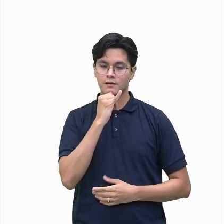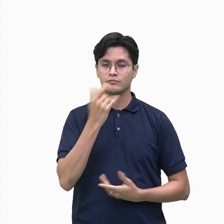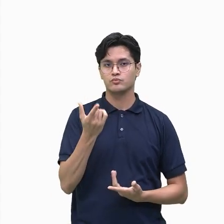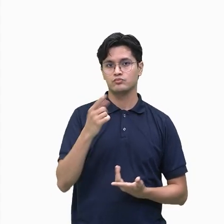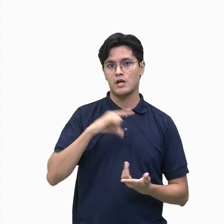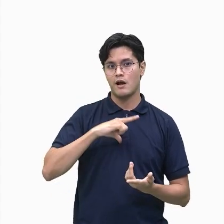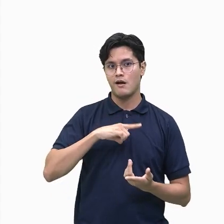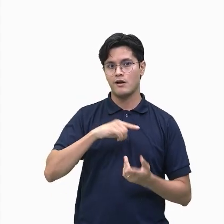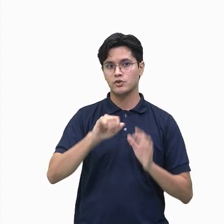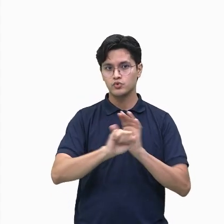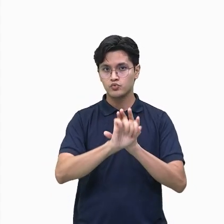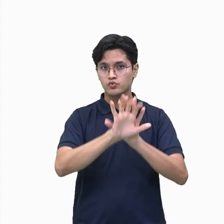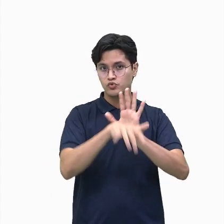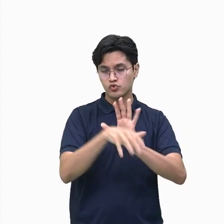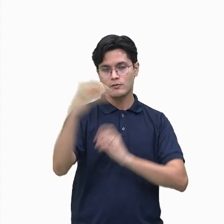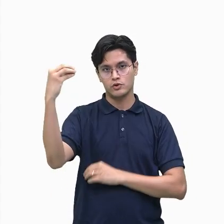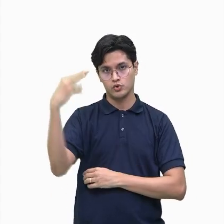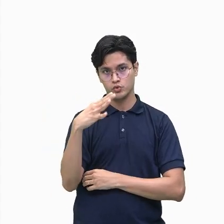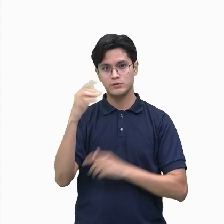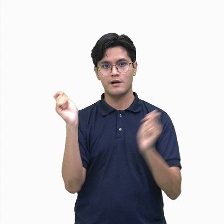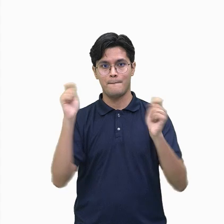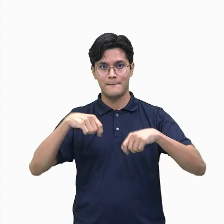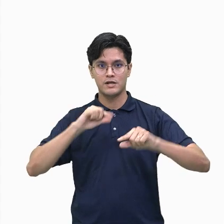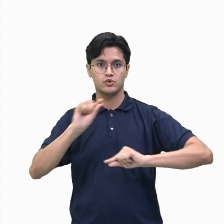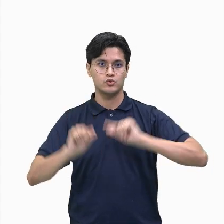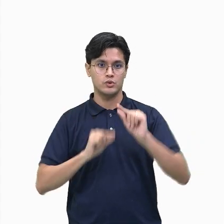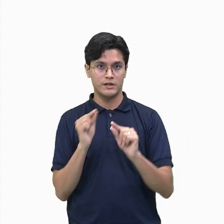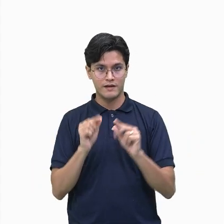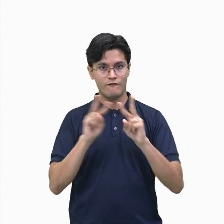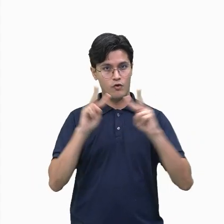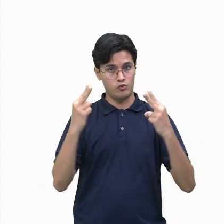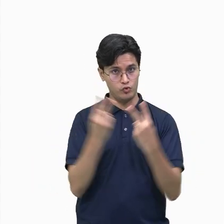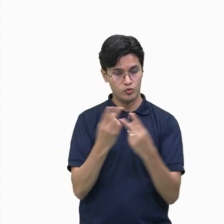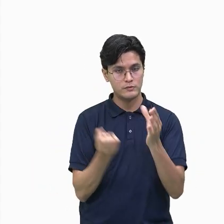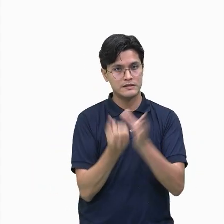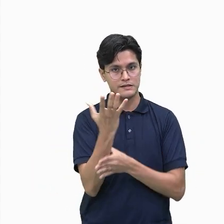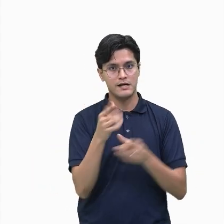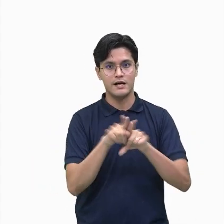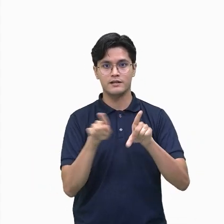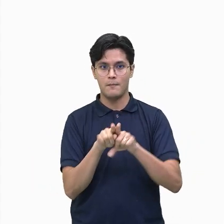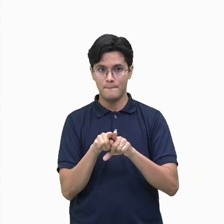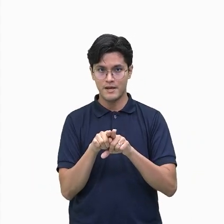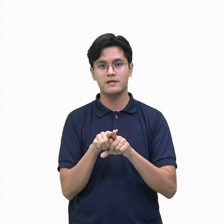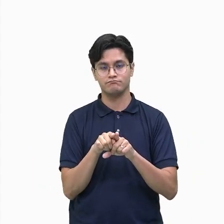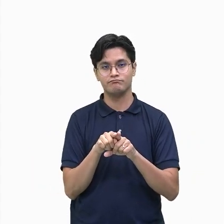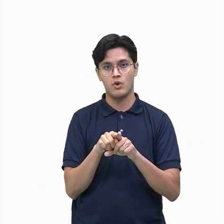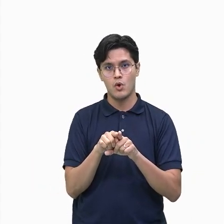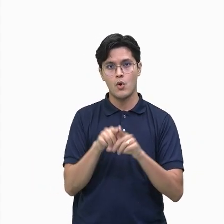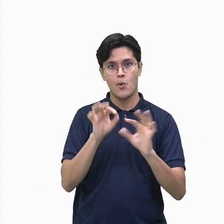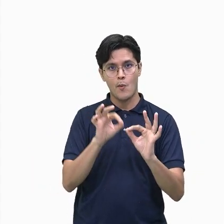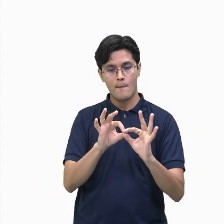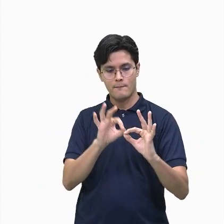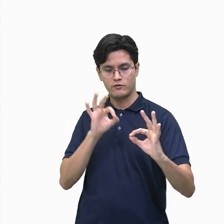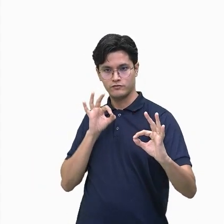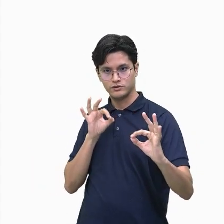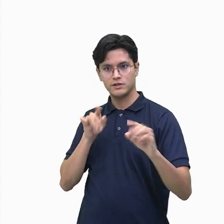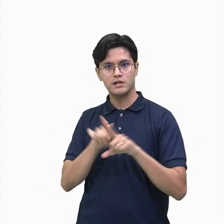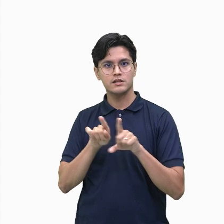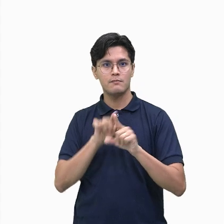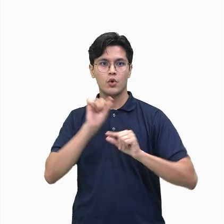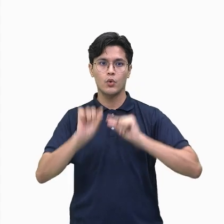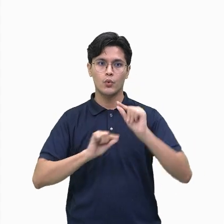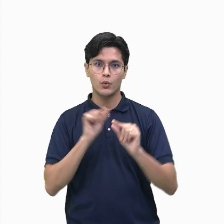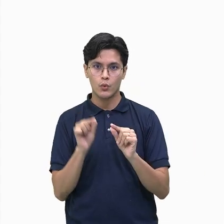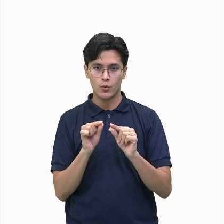volumes, profundidade e atmosfera. O espaço, relação entre os elementos dentro da composição. O que